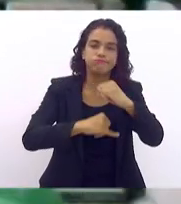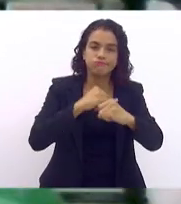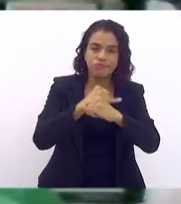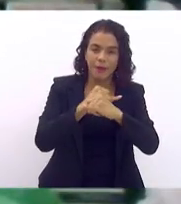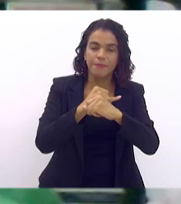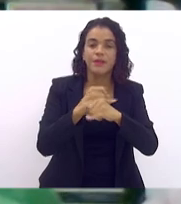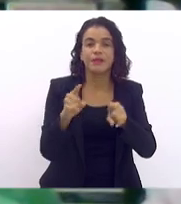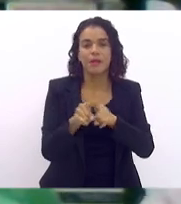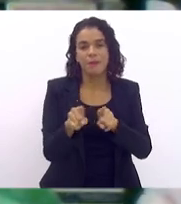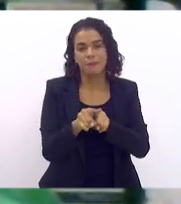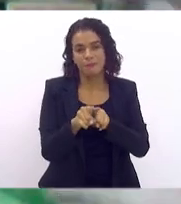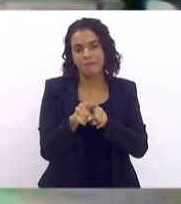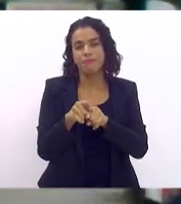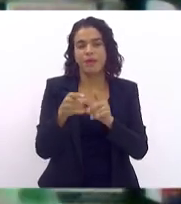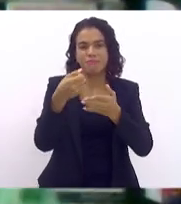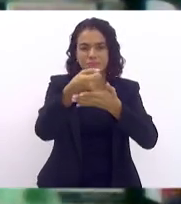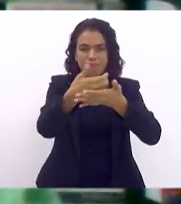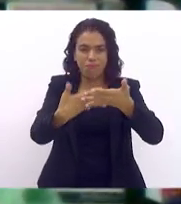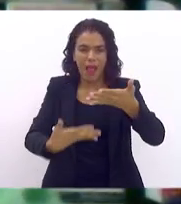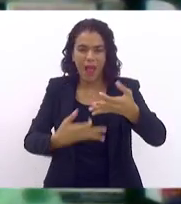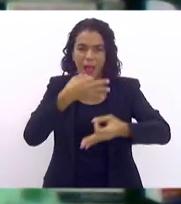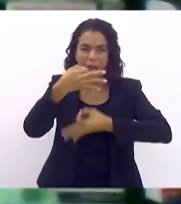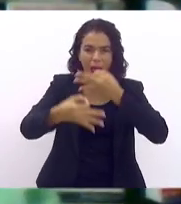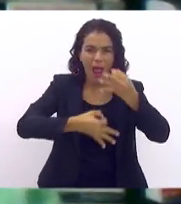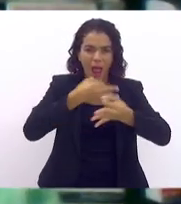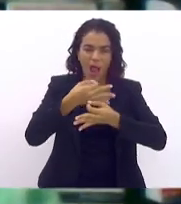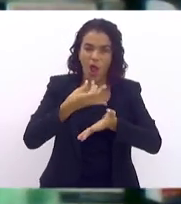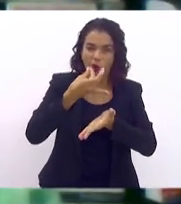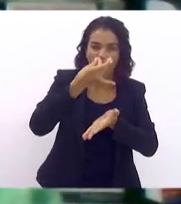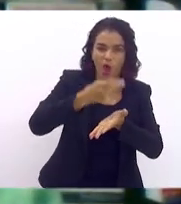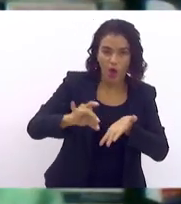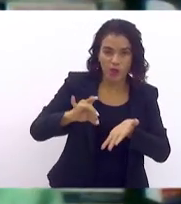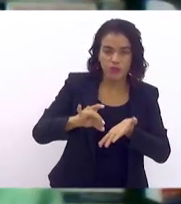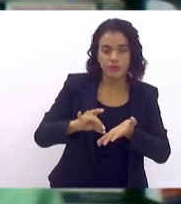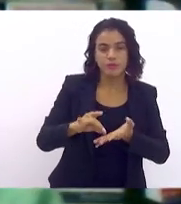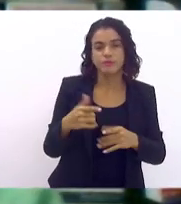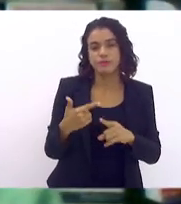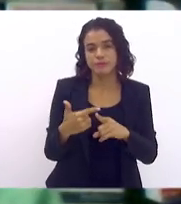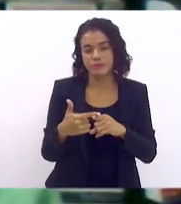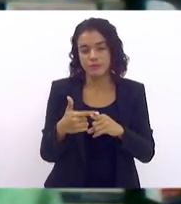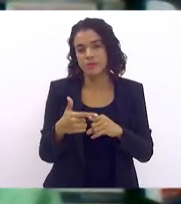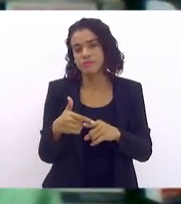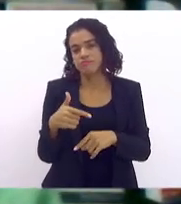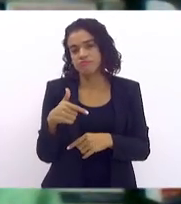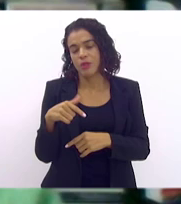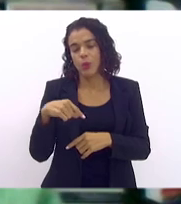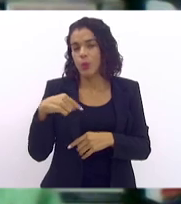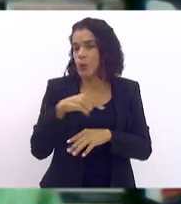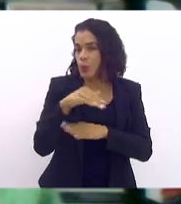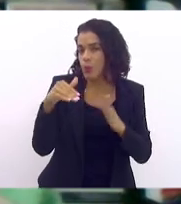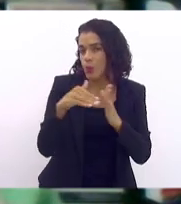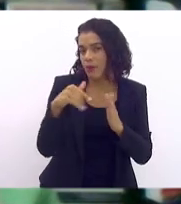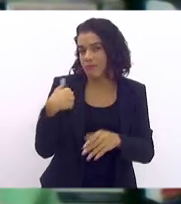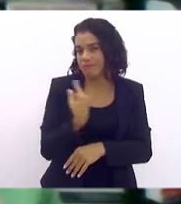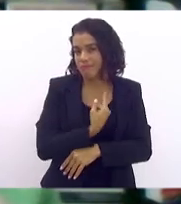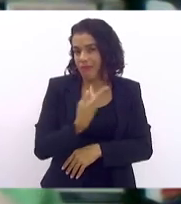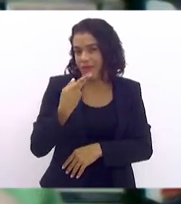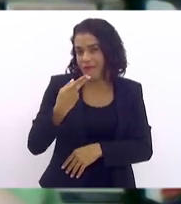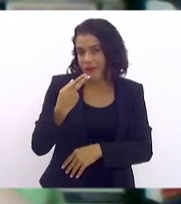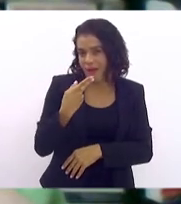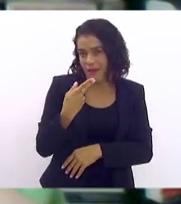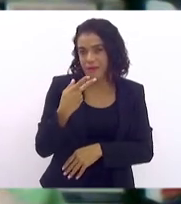discurso de ódio, né, até porque o que a gente fala, em algum momento, dependendo do